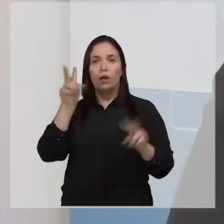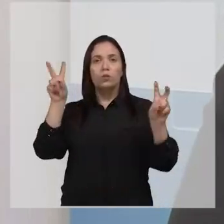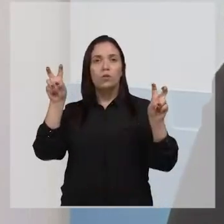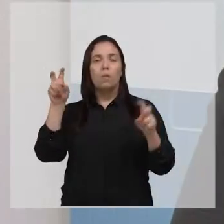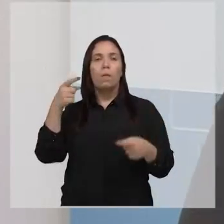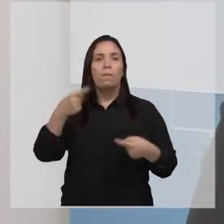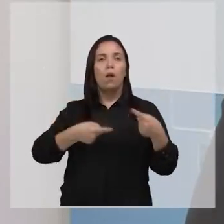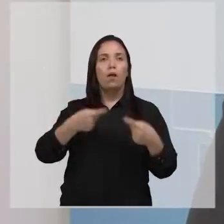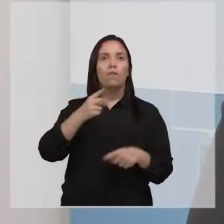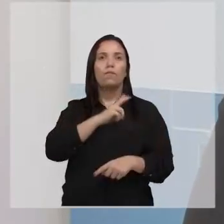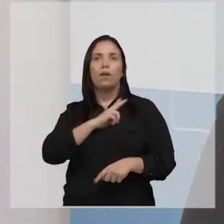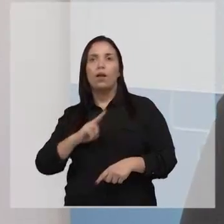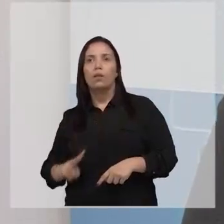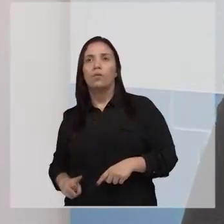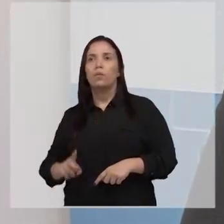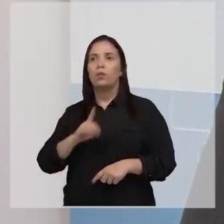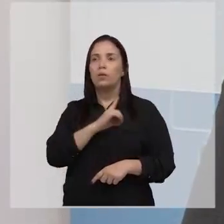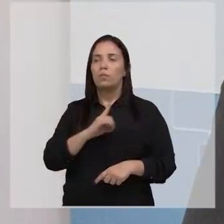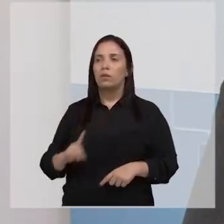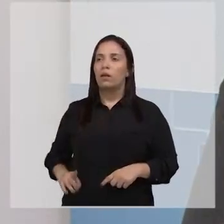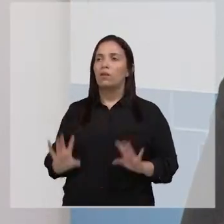num canalha, num salafrágio,